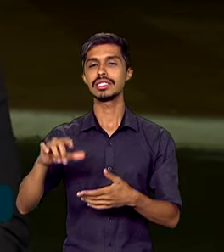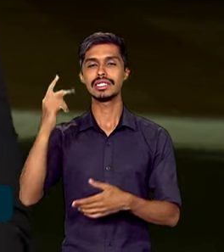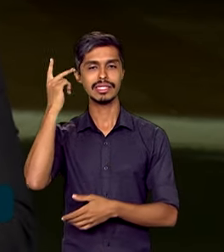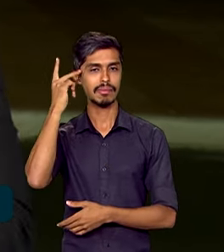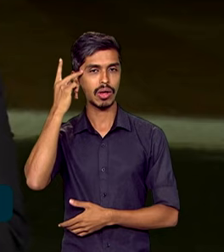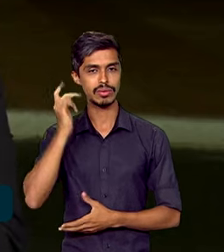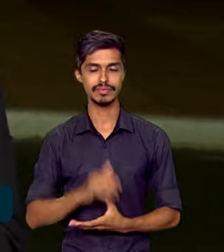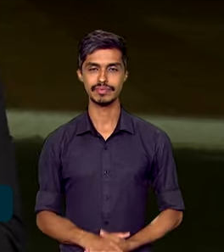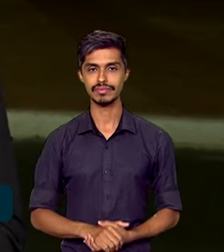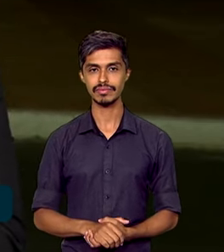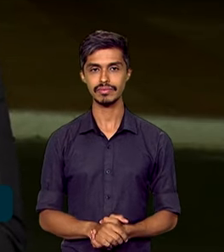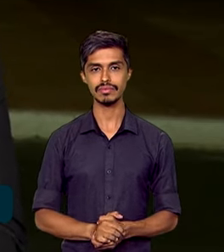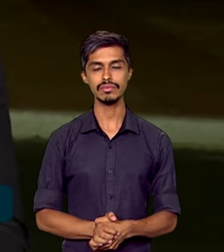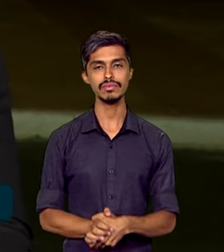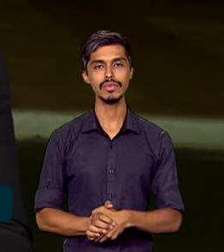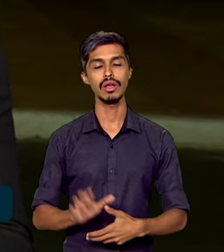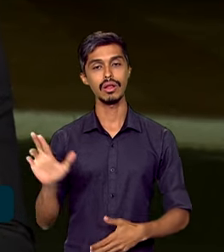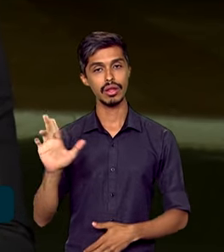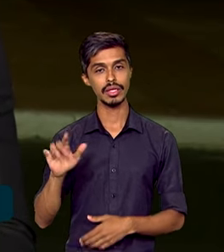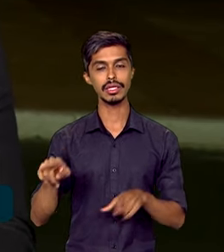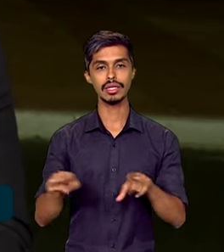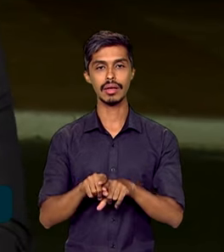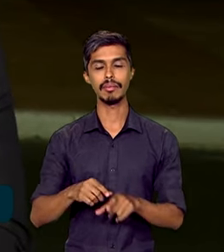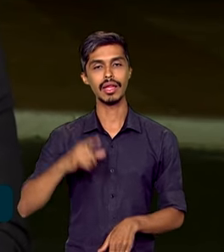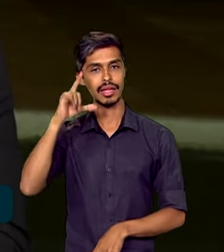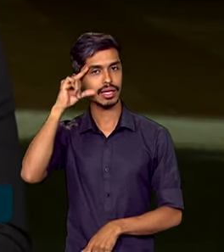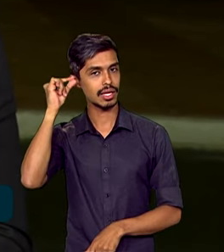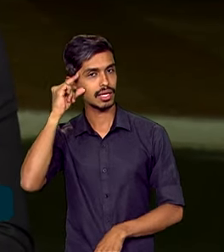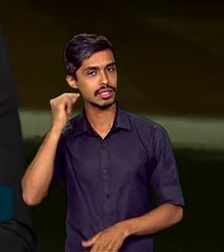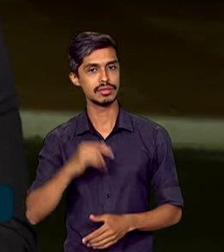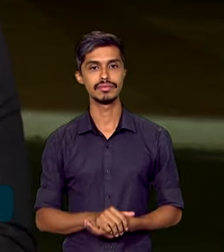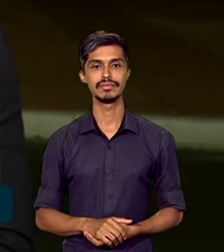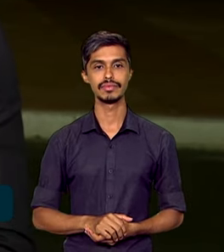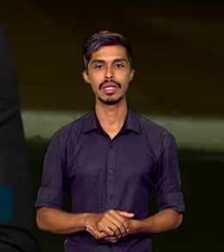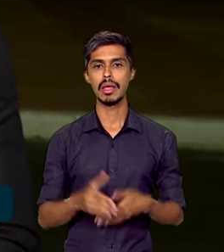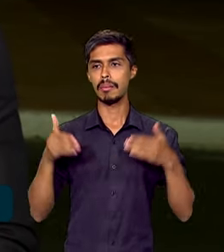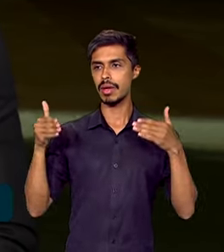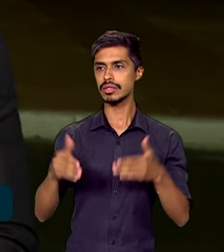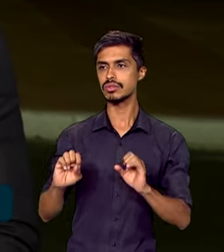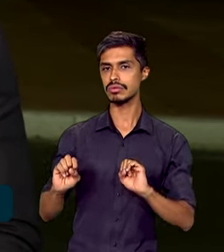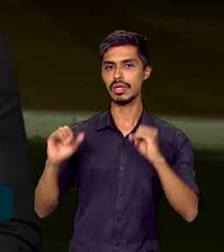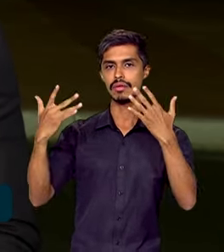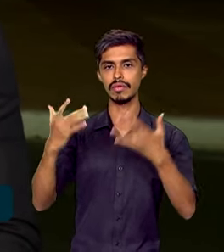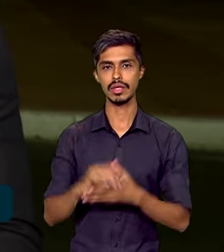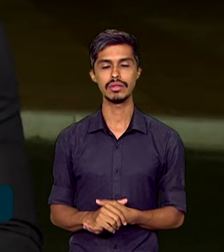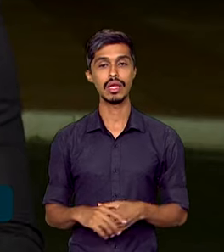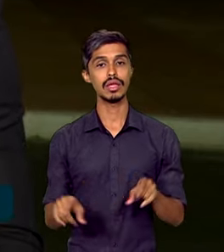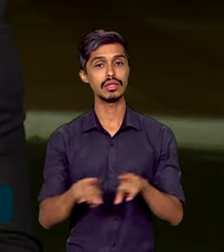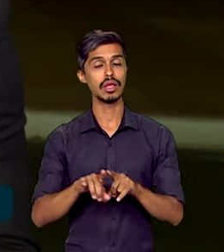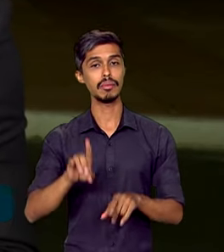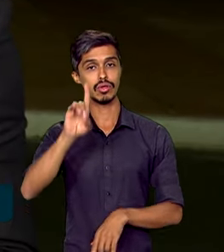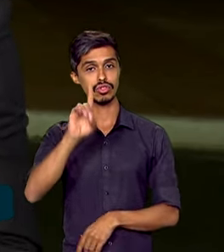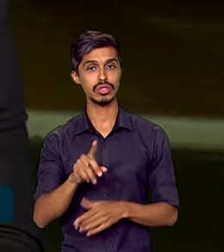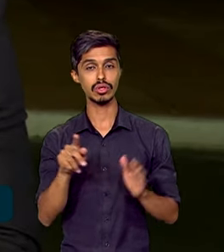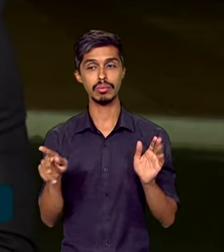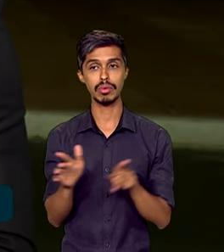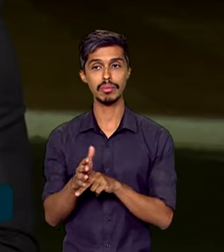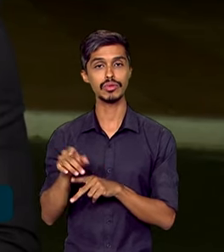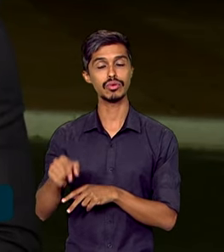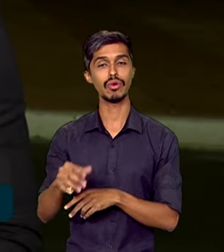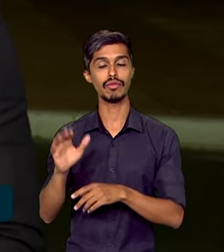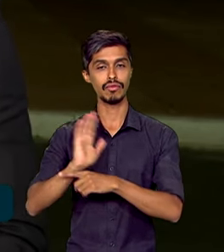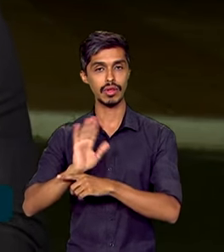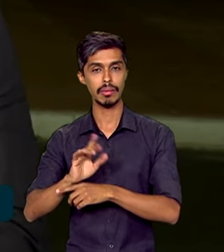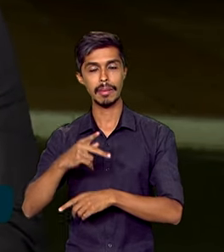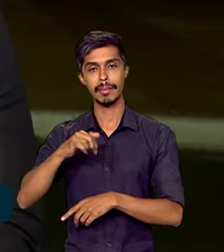Paulo o presidente Lula e a primeira dama janja Lula da Silva participaram do evento além do diretor do filme Pedro